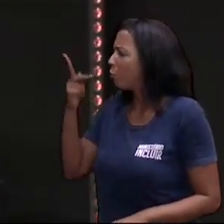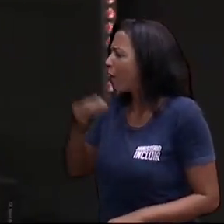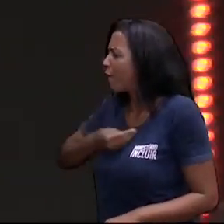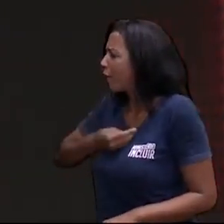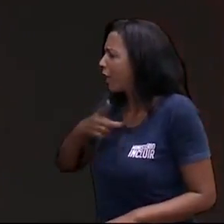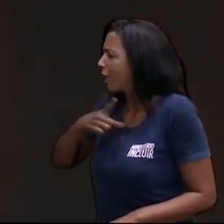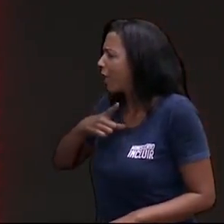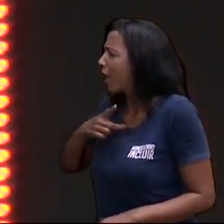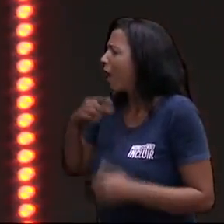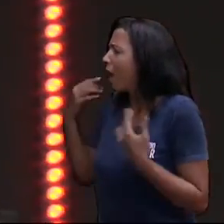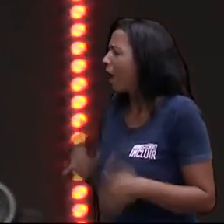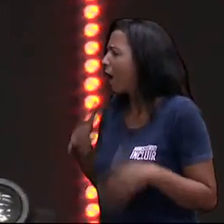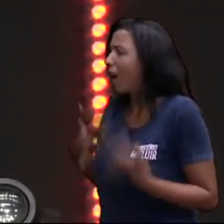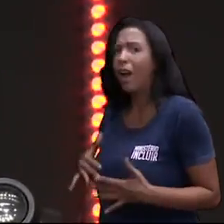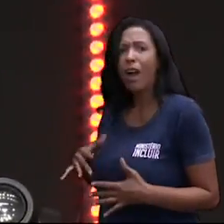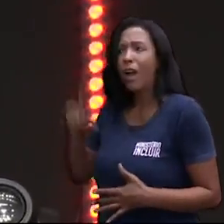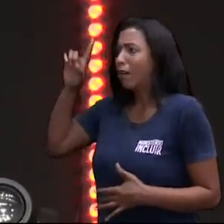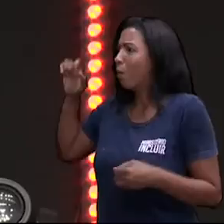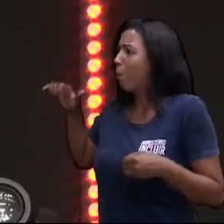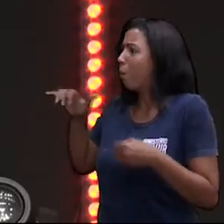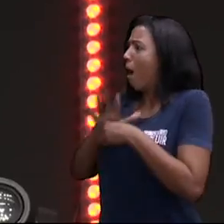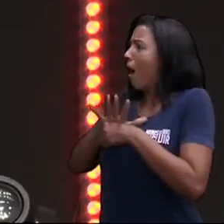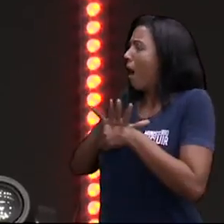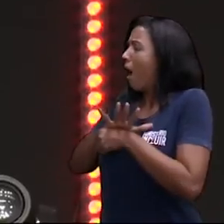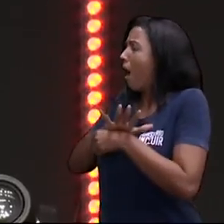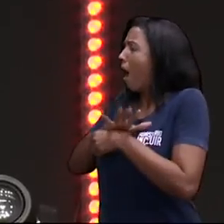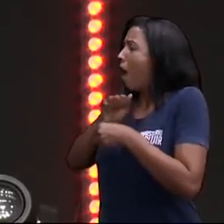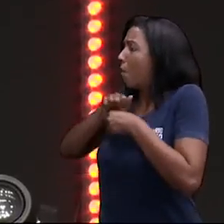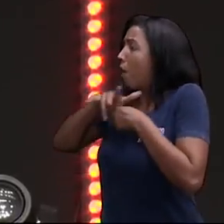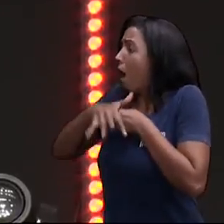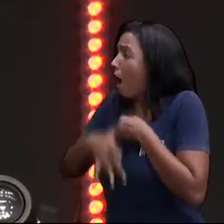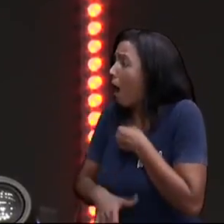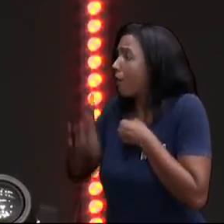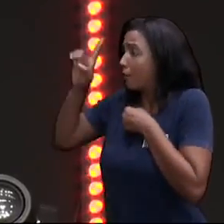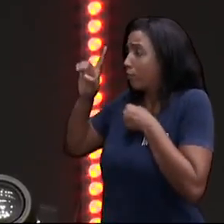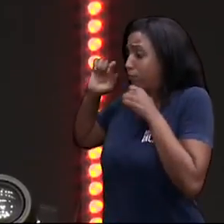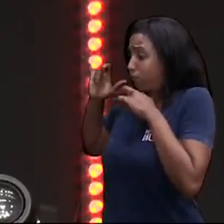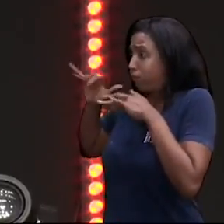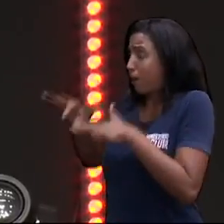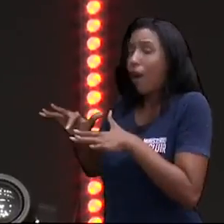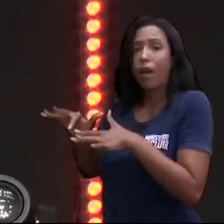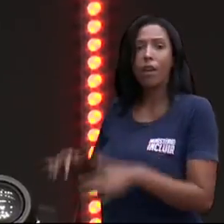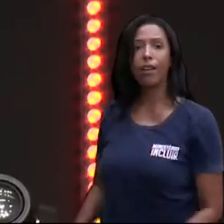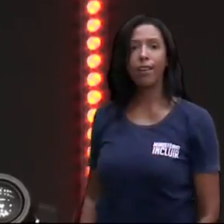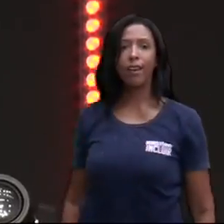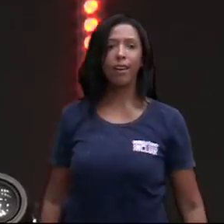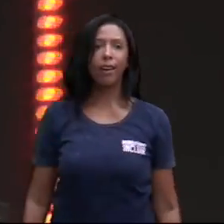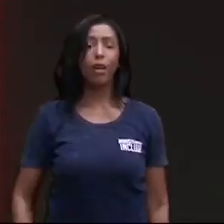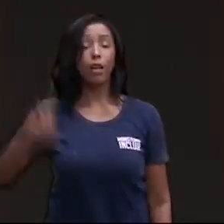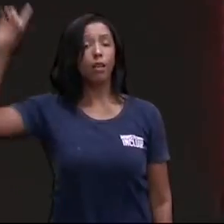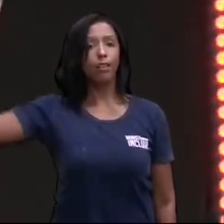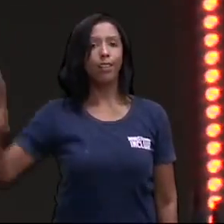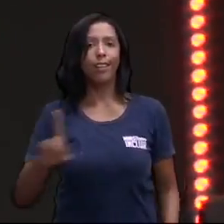Deus sempre Deus abençoado por Deus e volto por Deus Plenitude